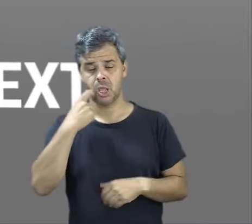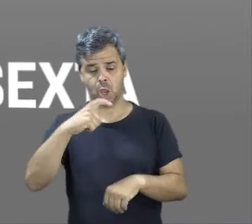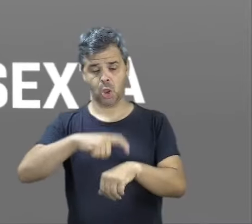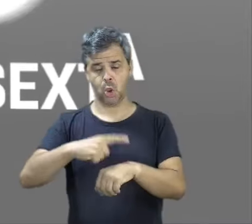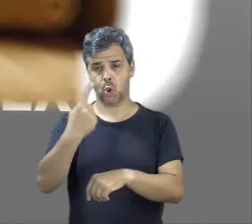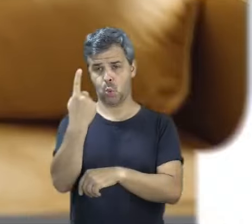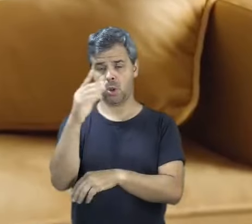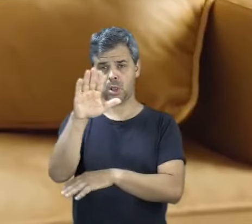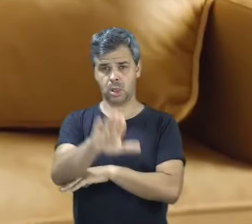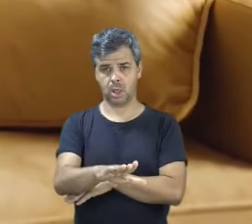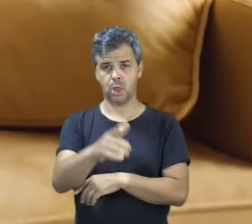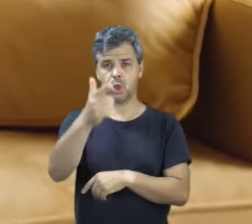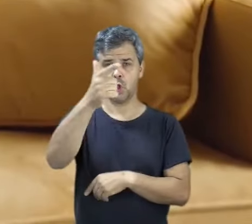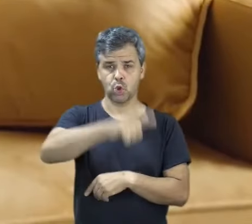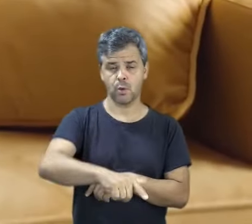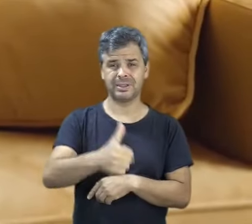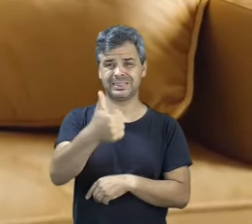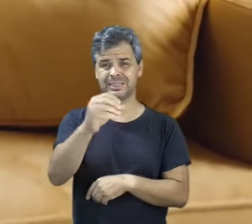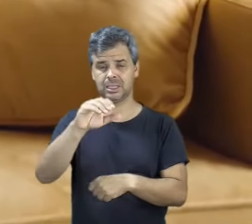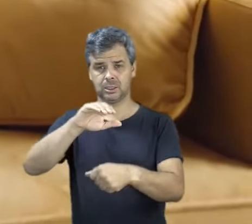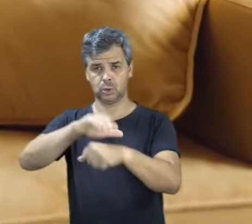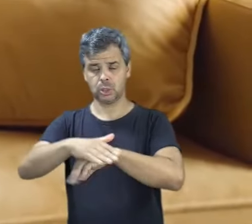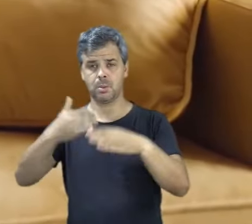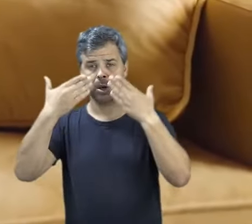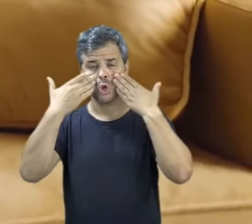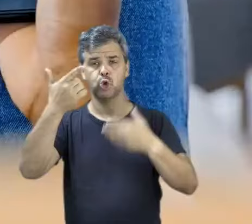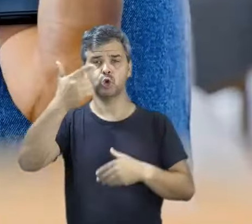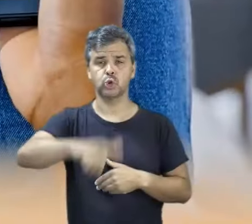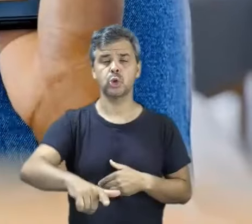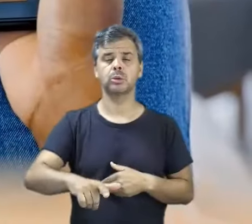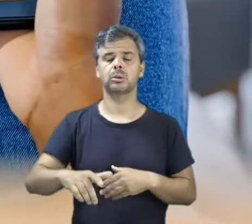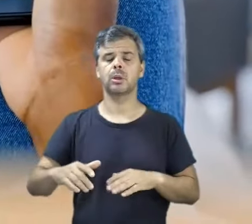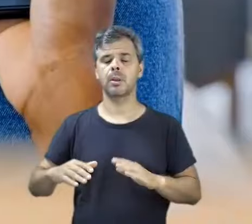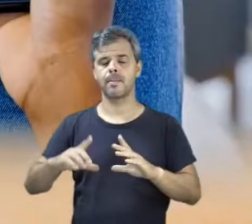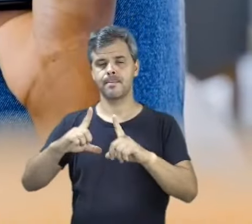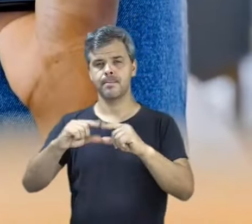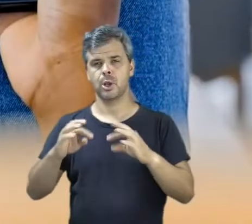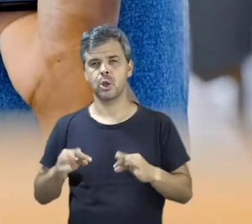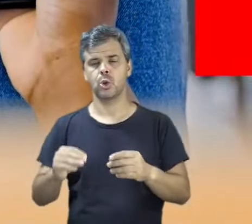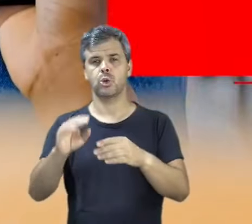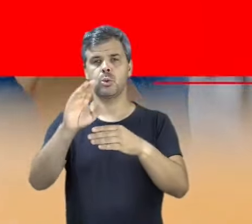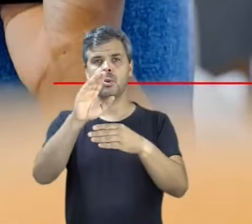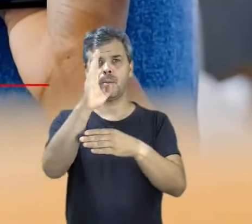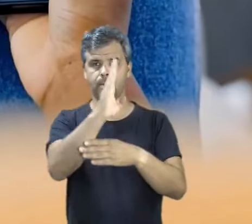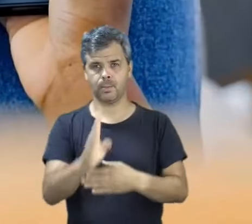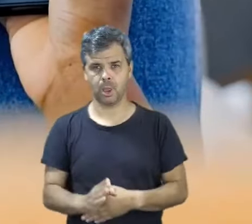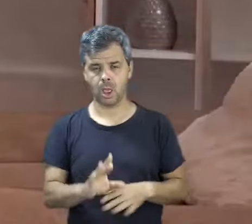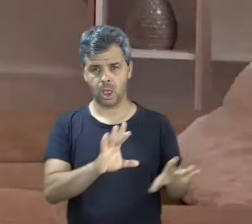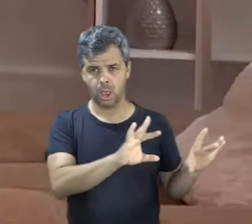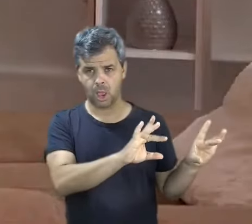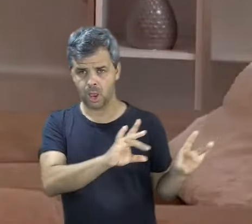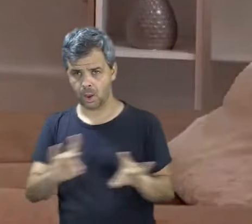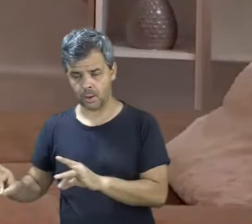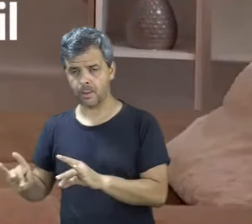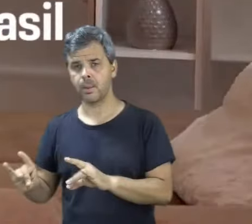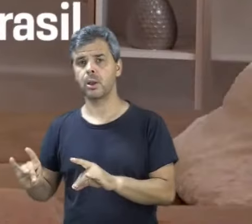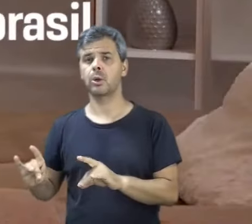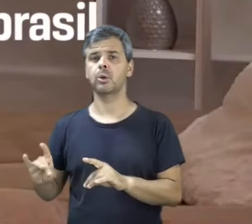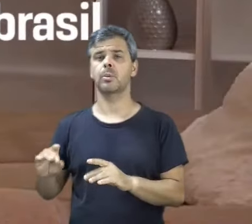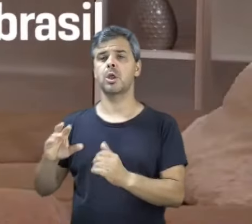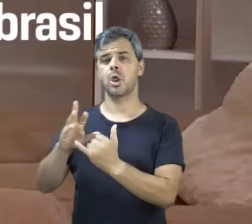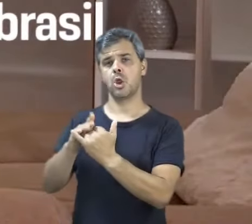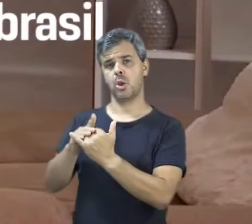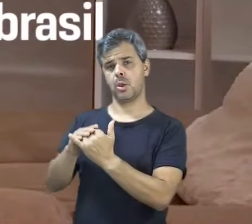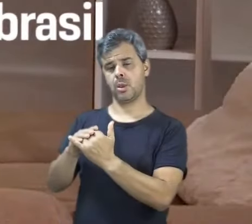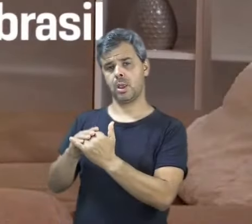horas, com reprise às 22 horas, direto de Brasília para todo o Brasil. Assista pelo canal do PT no